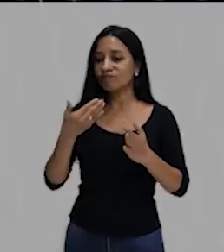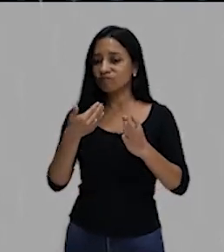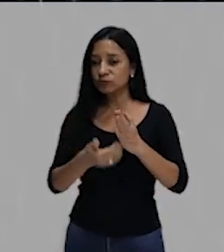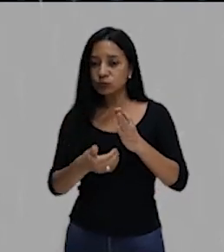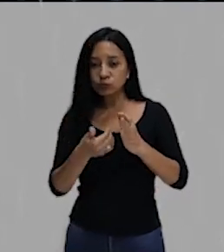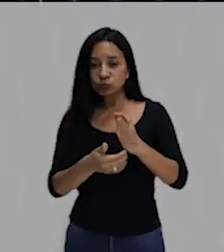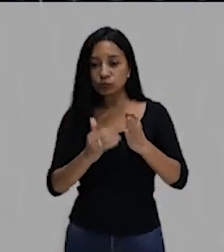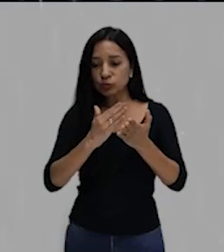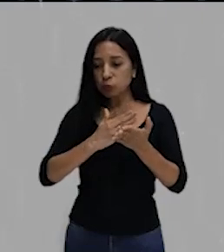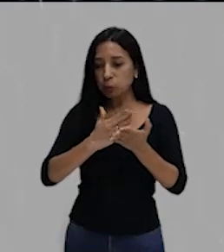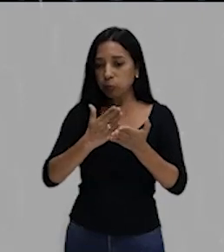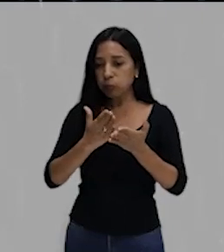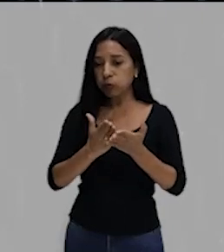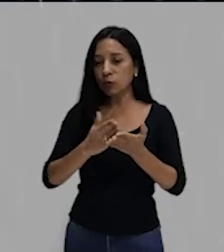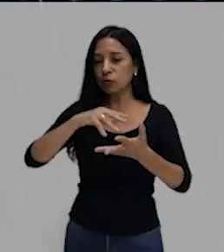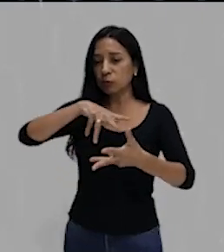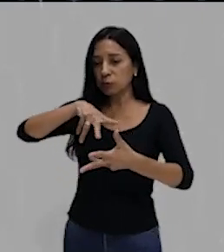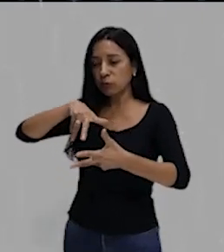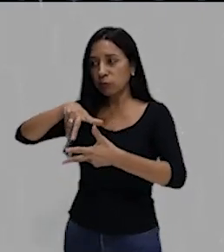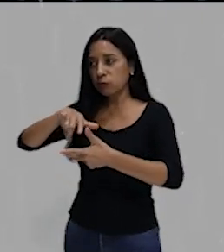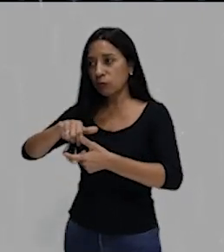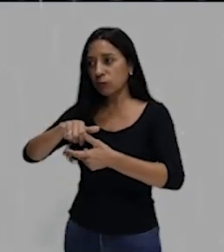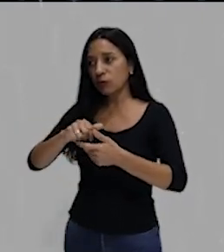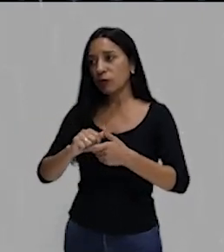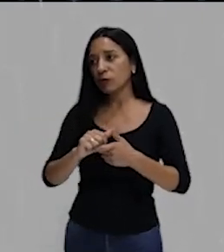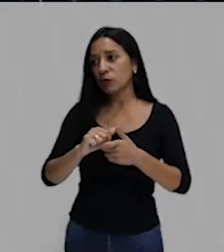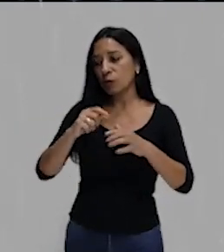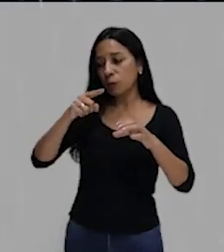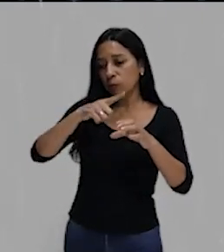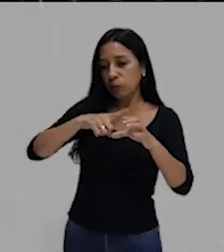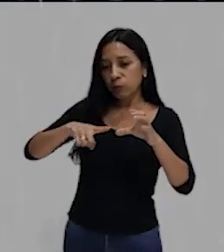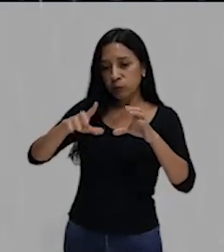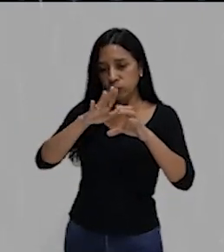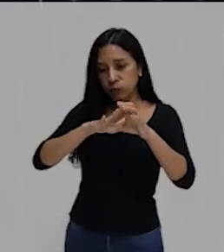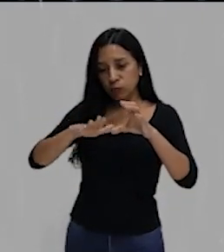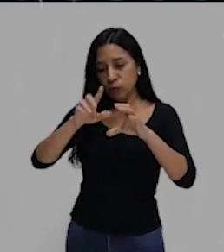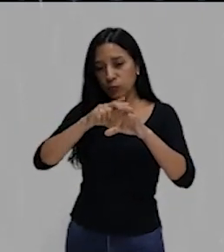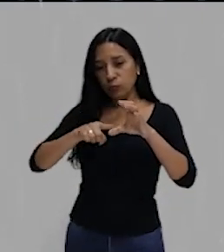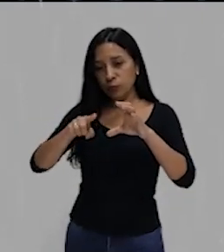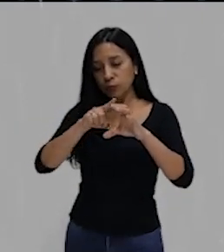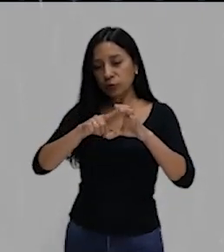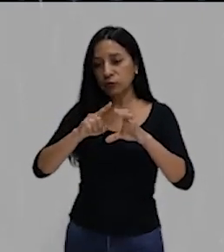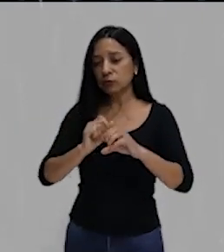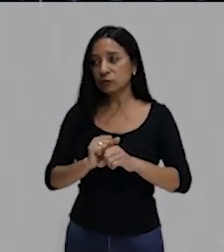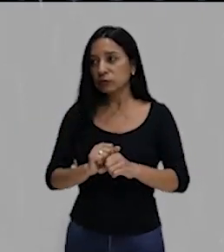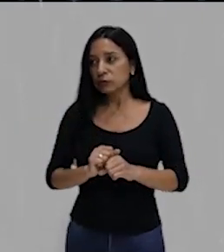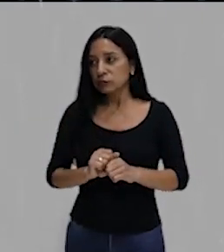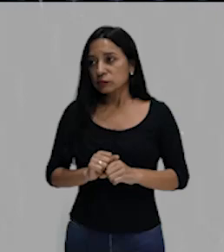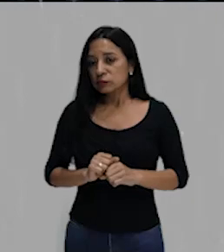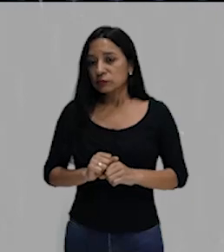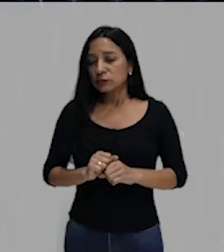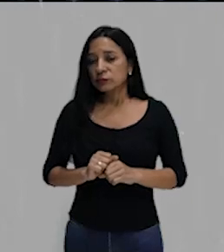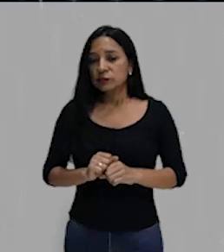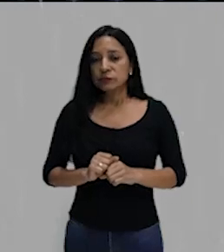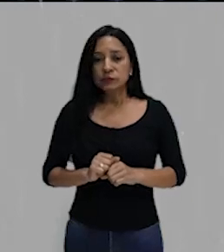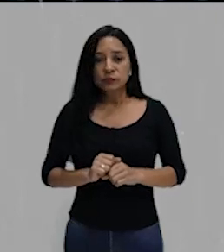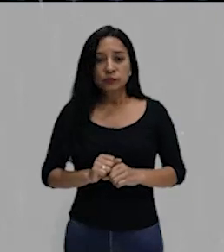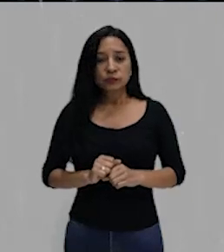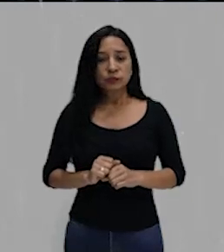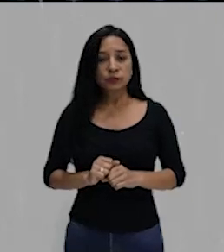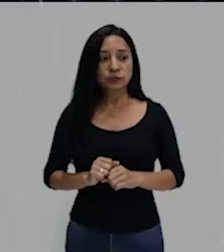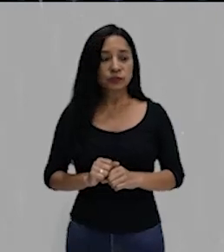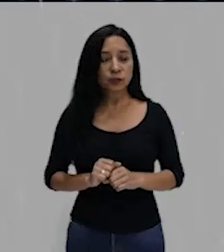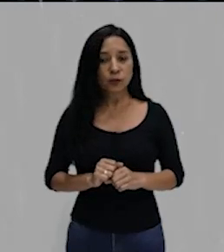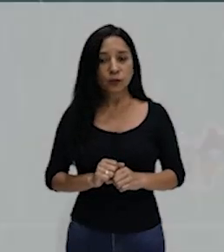parte dela e acaba gerando aqui o que a gente chama de buraco na camada de ozônio, certo?